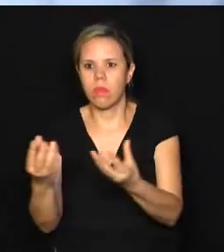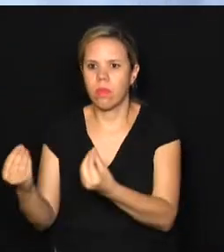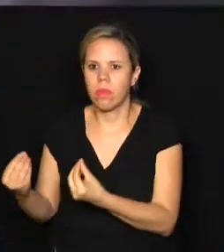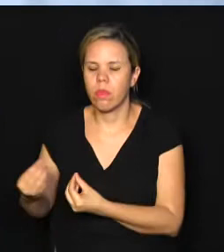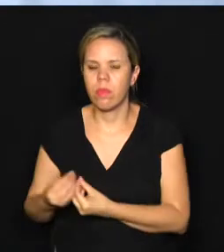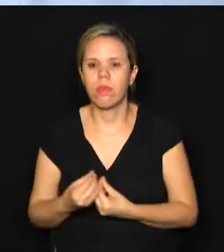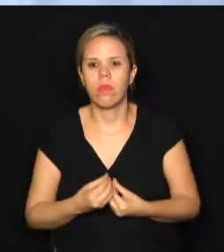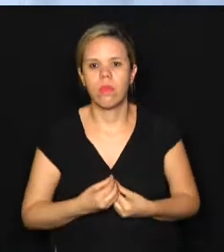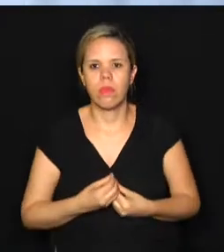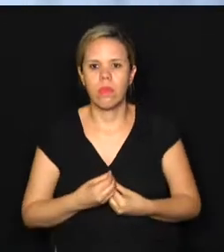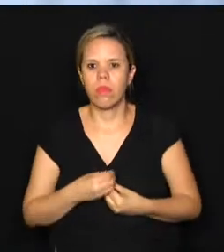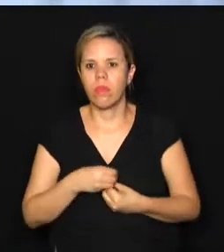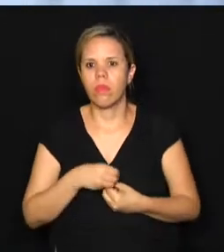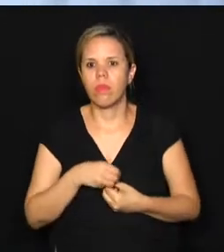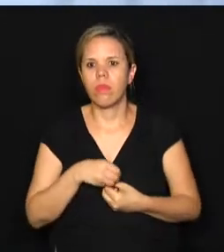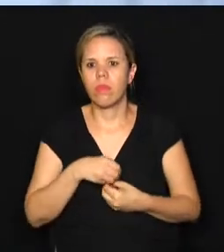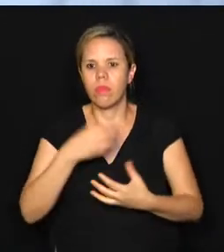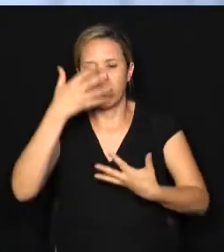sagui,